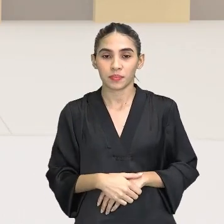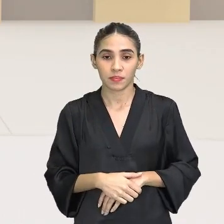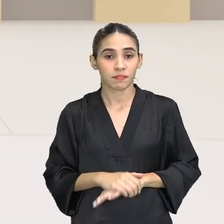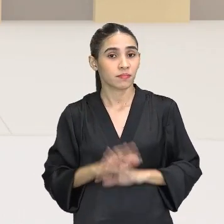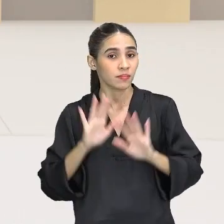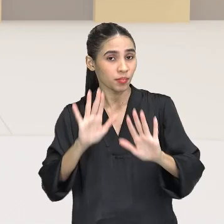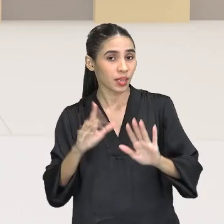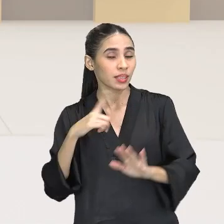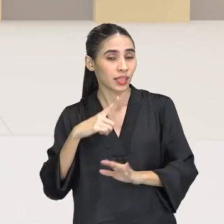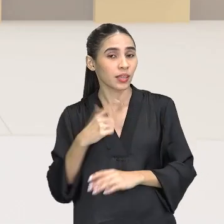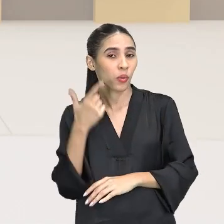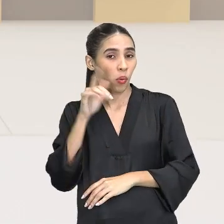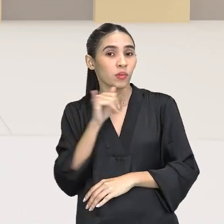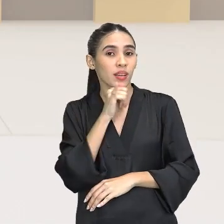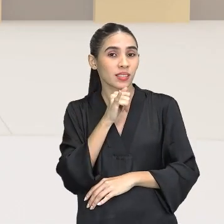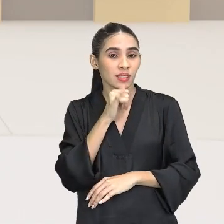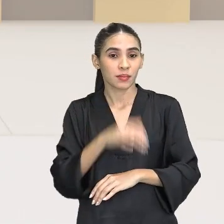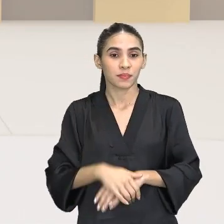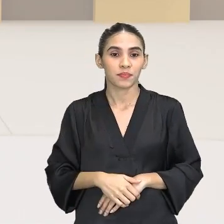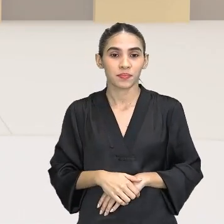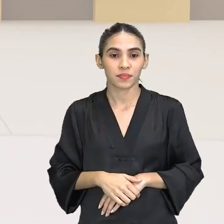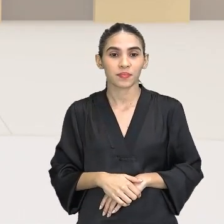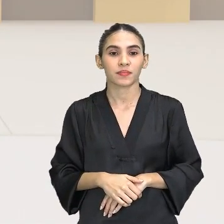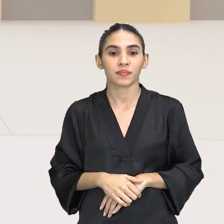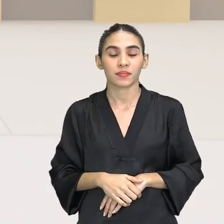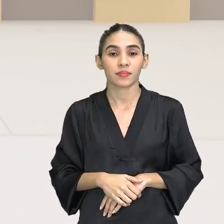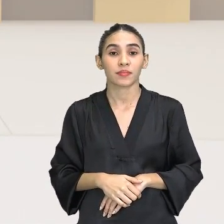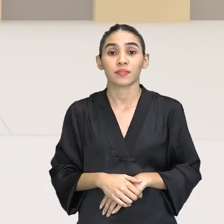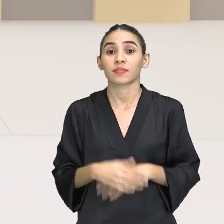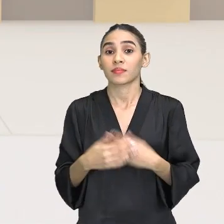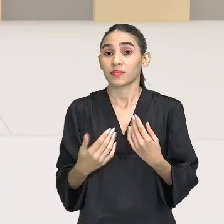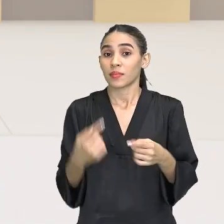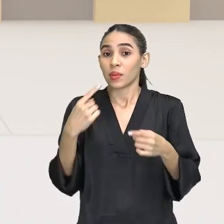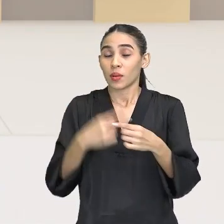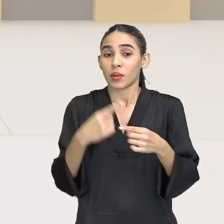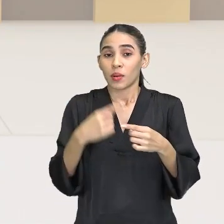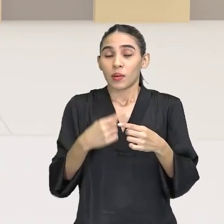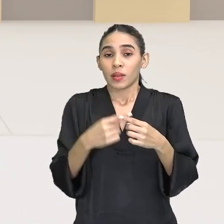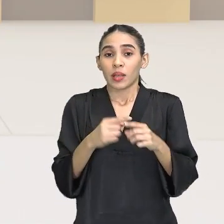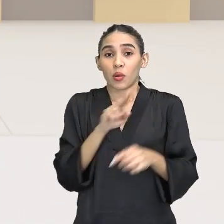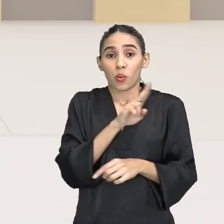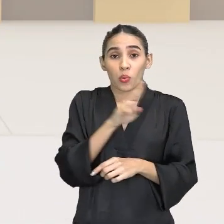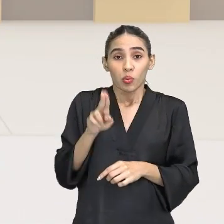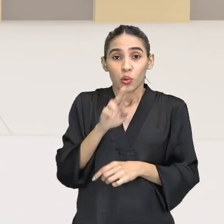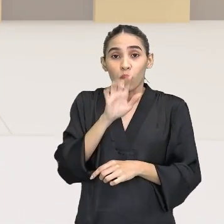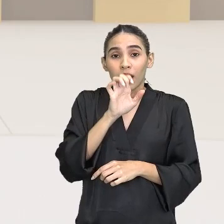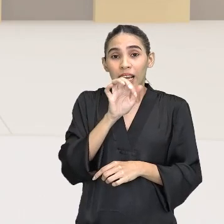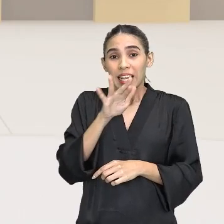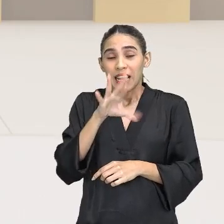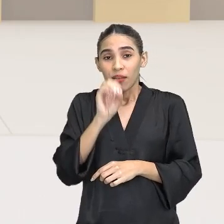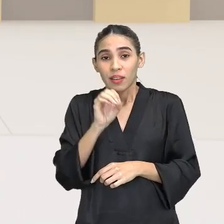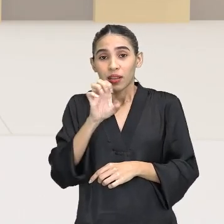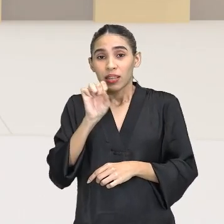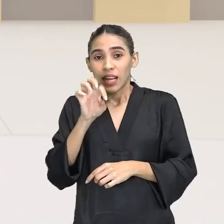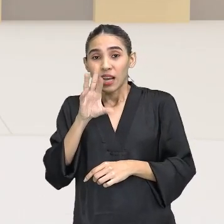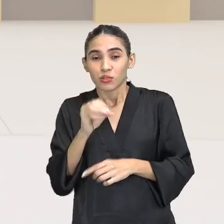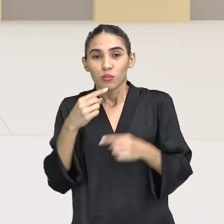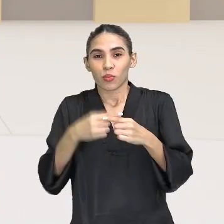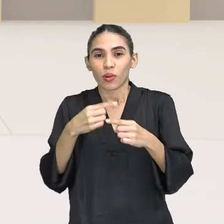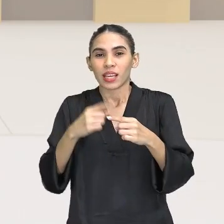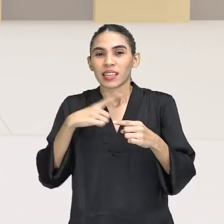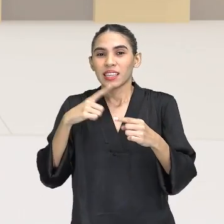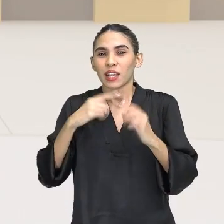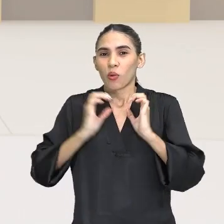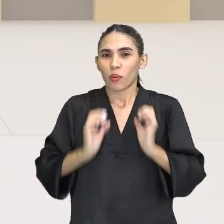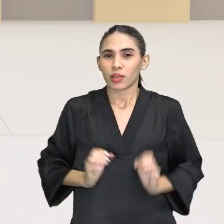Mas a gente tem um exemplo, né, professor, de efeito estufa, né? Até porque, né, professor, efeito estufa, o nome vem do comportamento das estufas, né? Sim. E